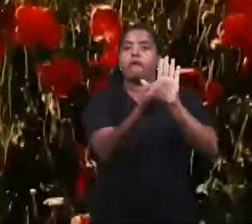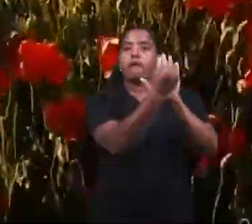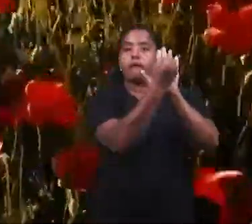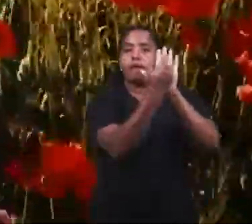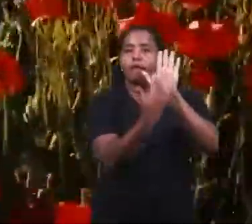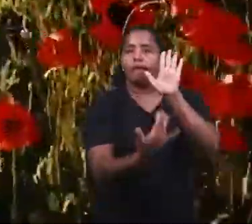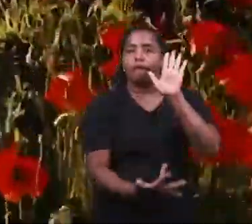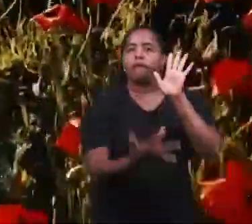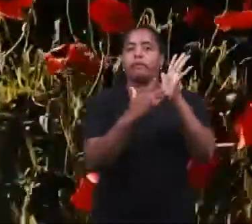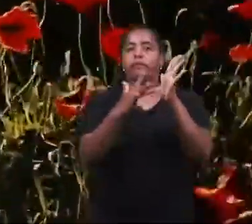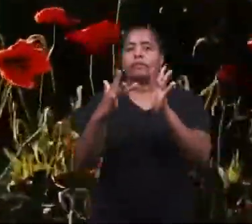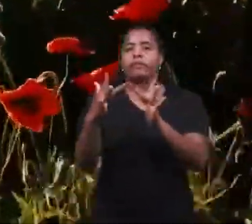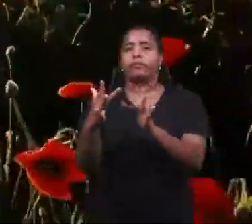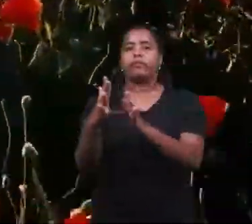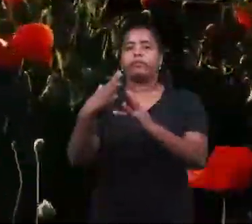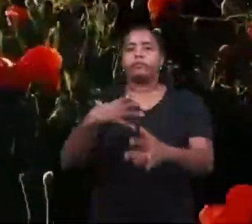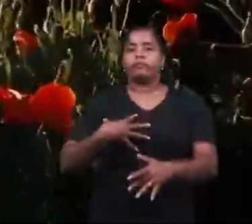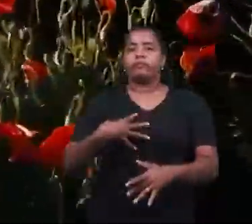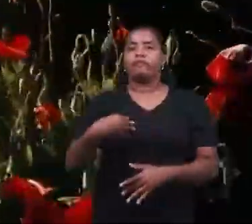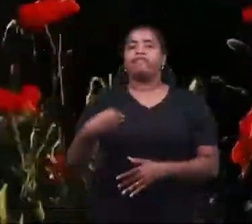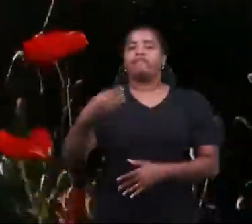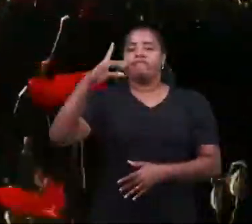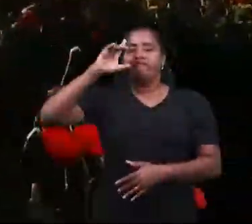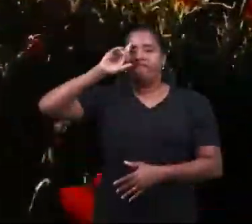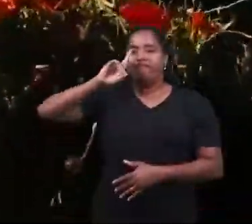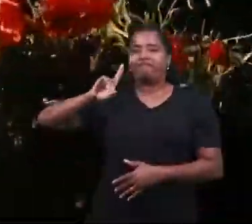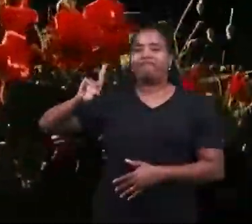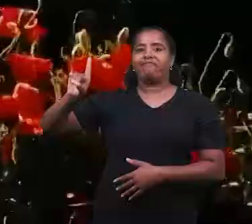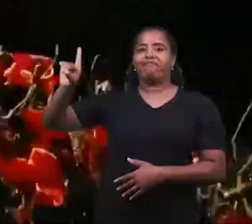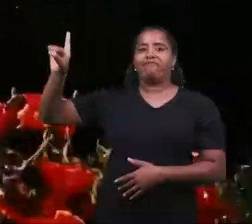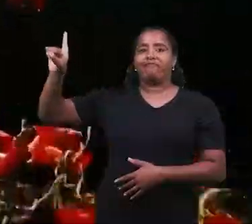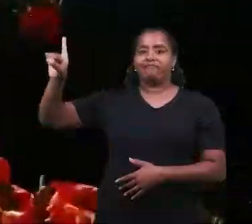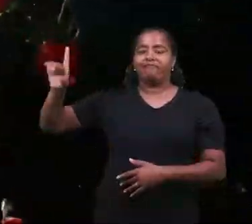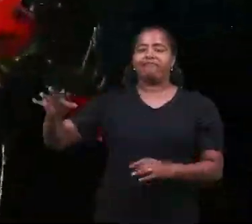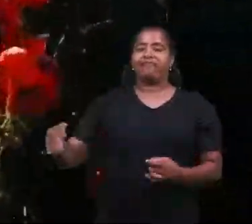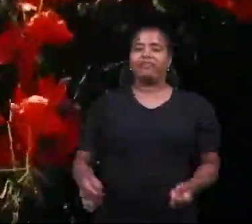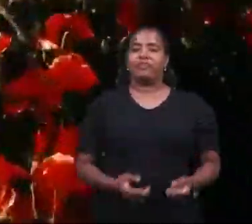no sangue do Filho Jesus.